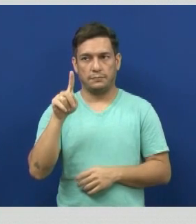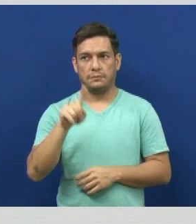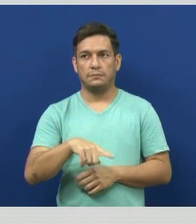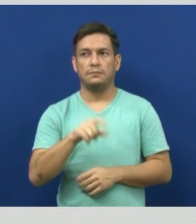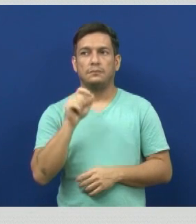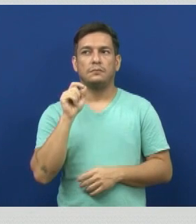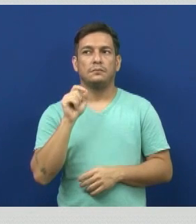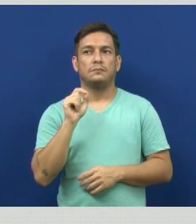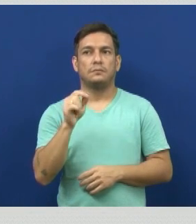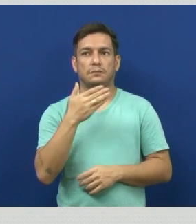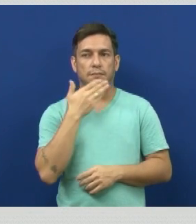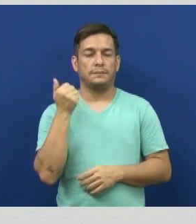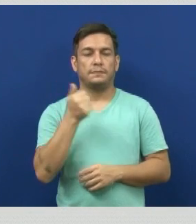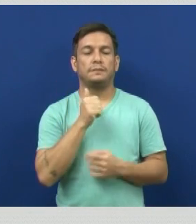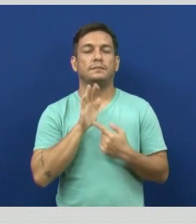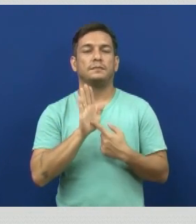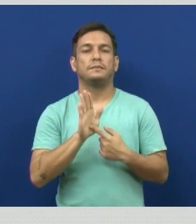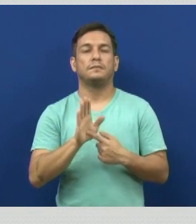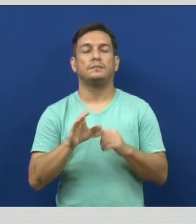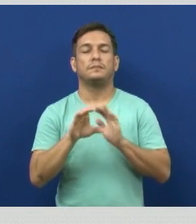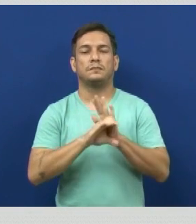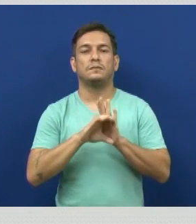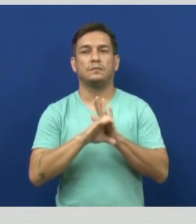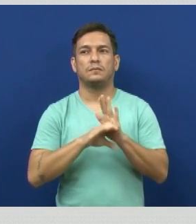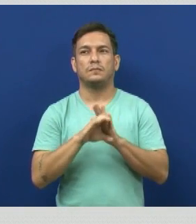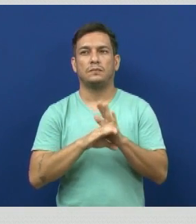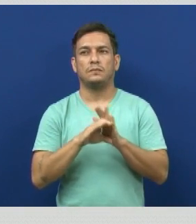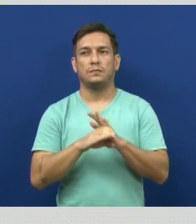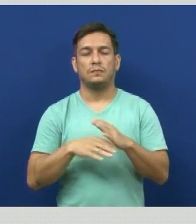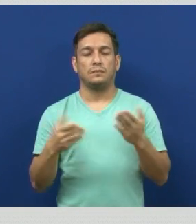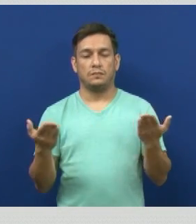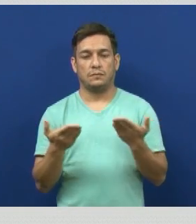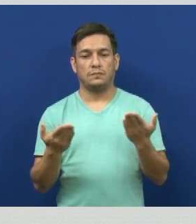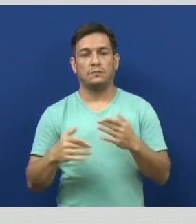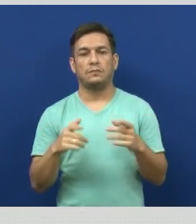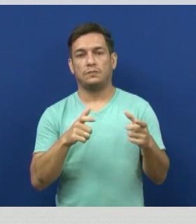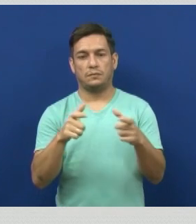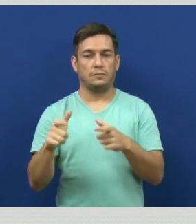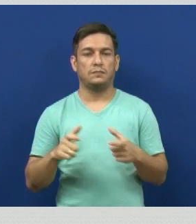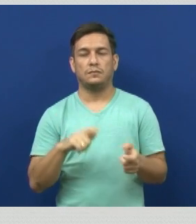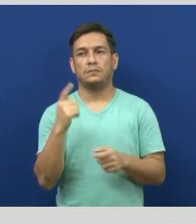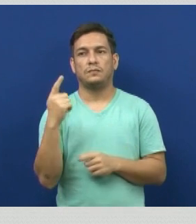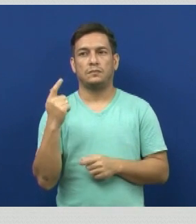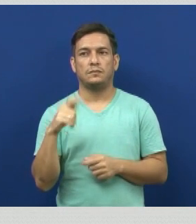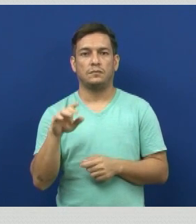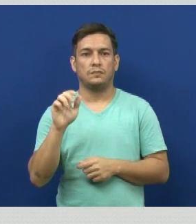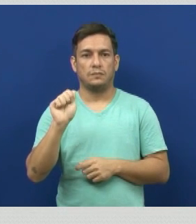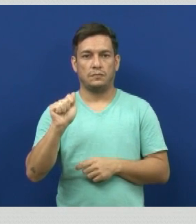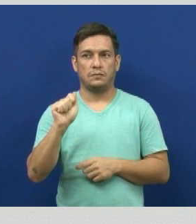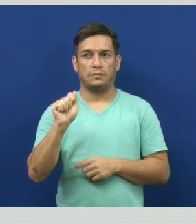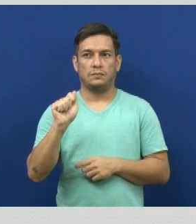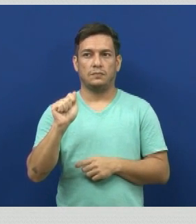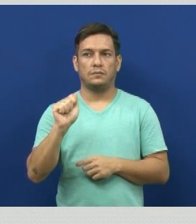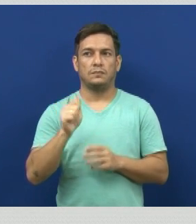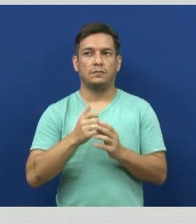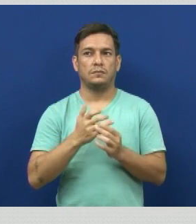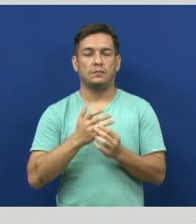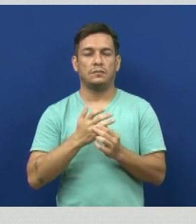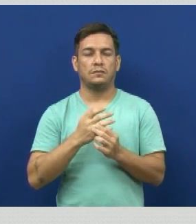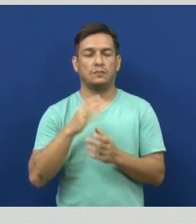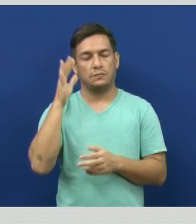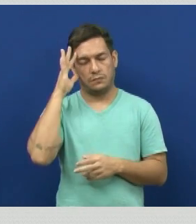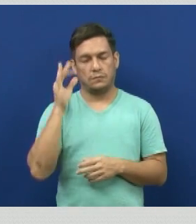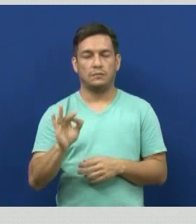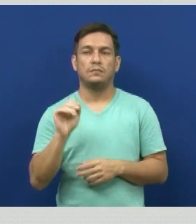a alternativa que melhor indica o conceito atual de espaço geográfico. A.